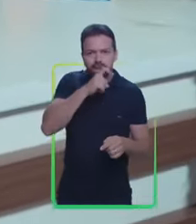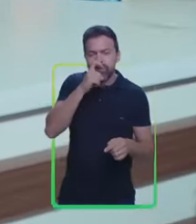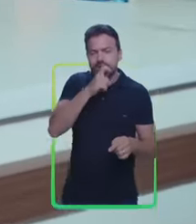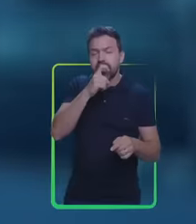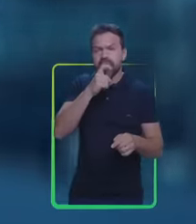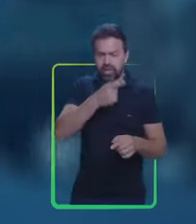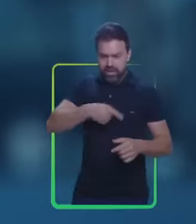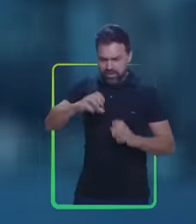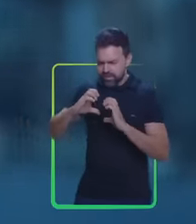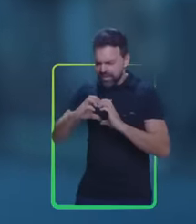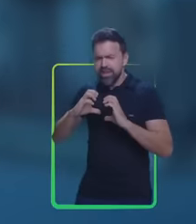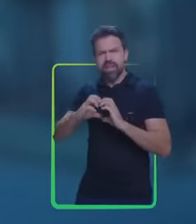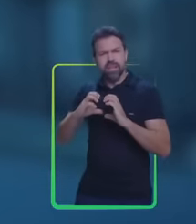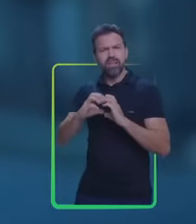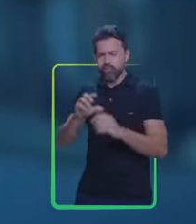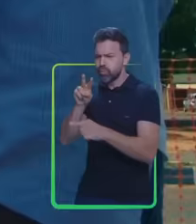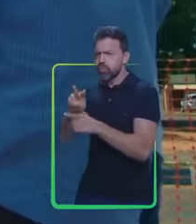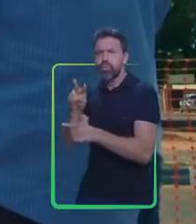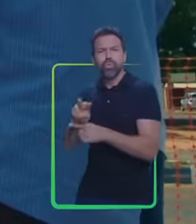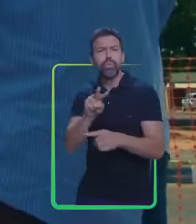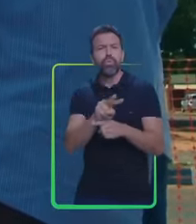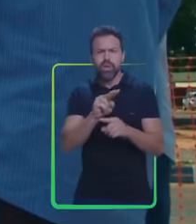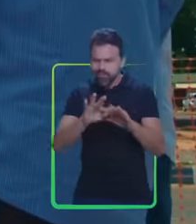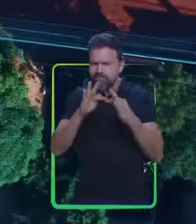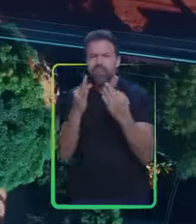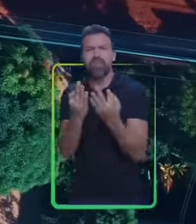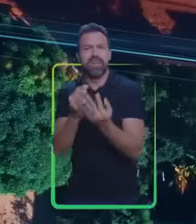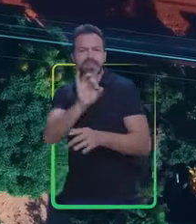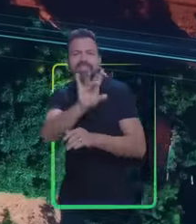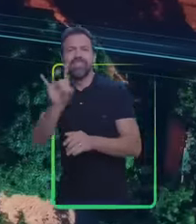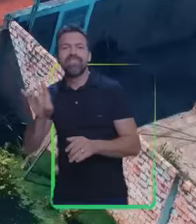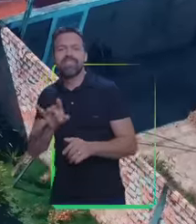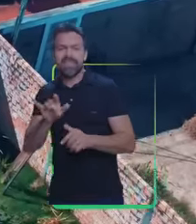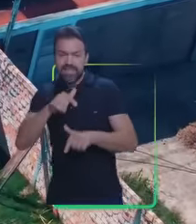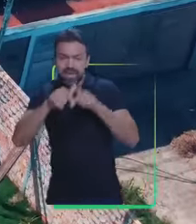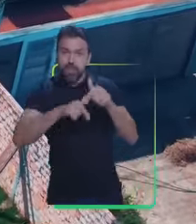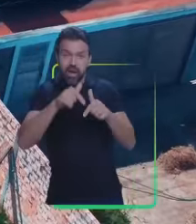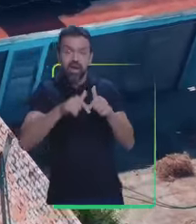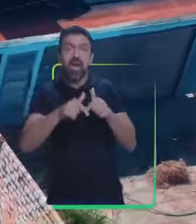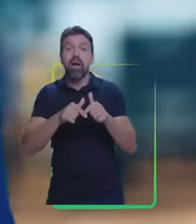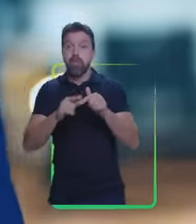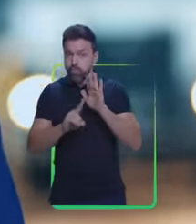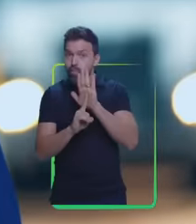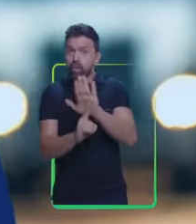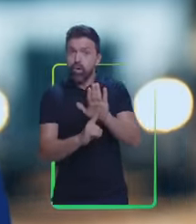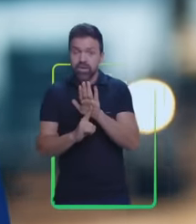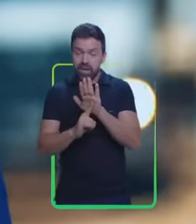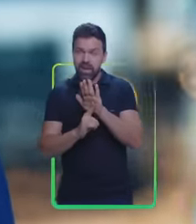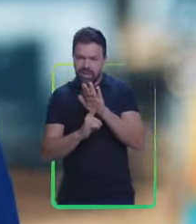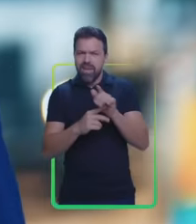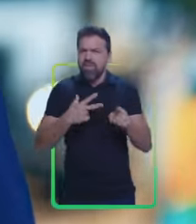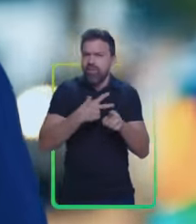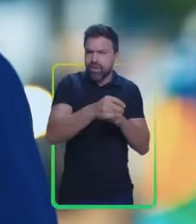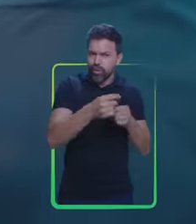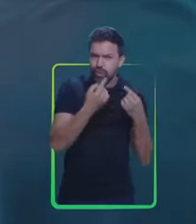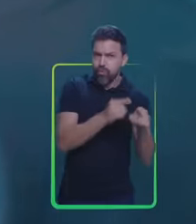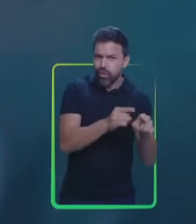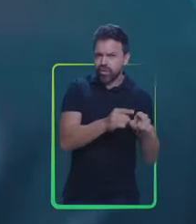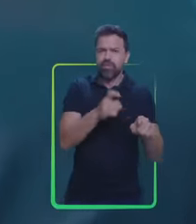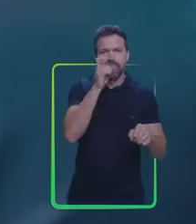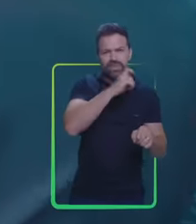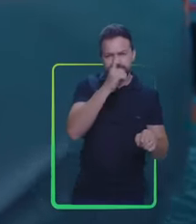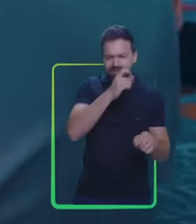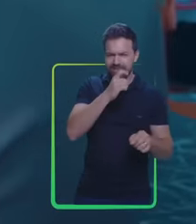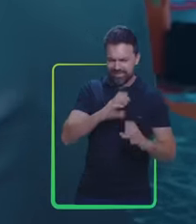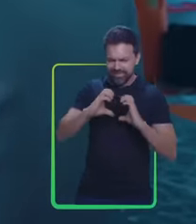cuida de cada família. Vamos juntos trabalhar pra verdade vencer a mentira.